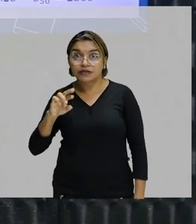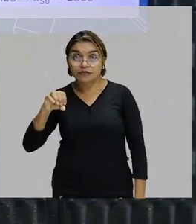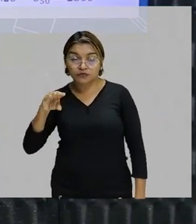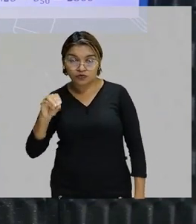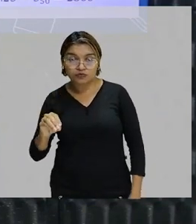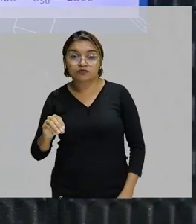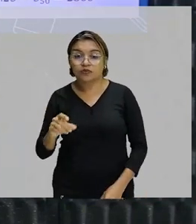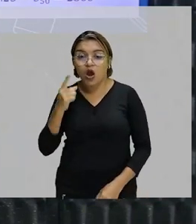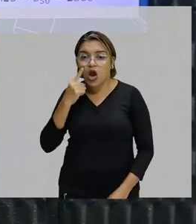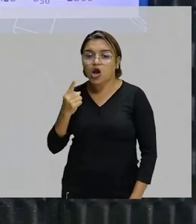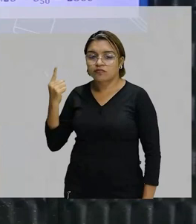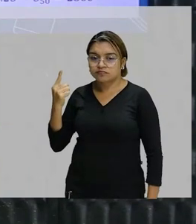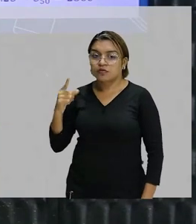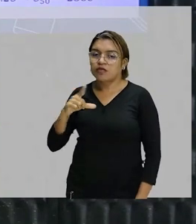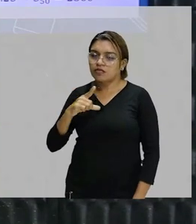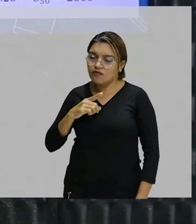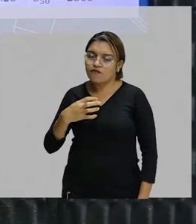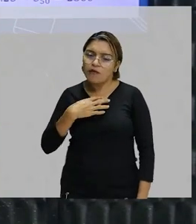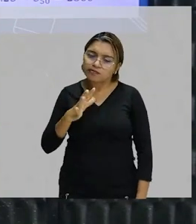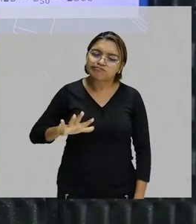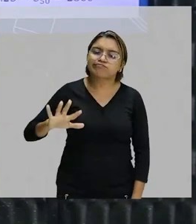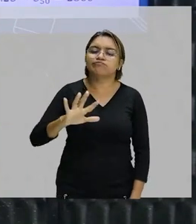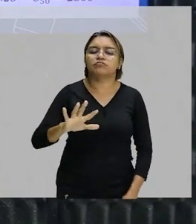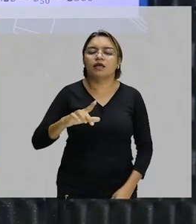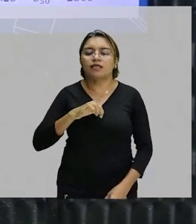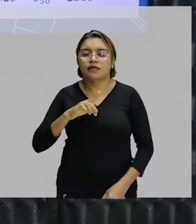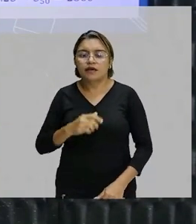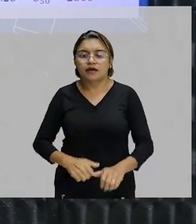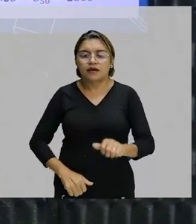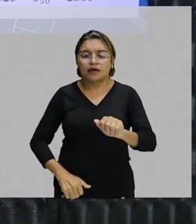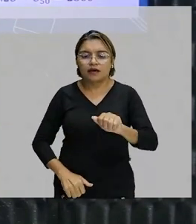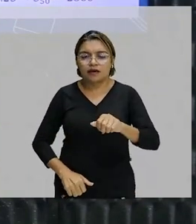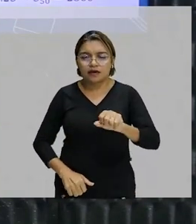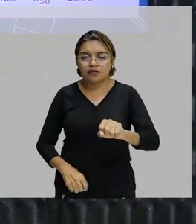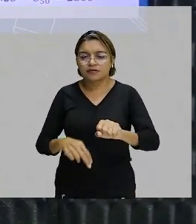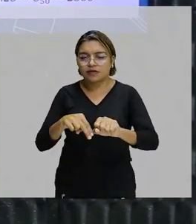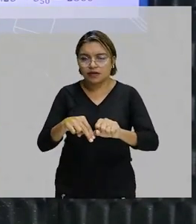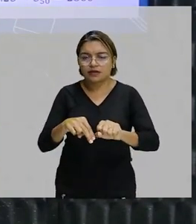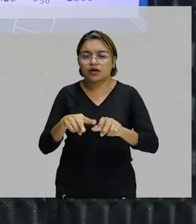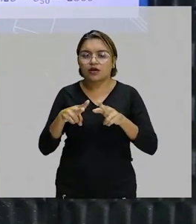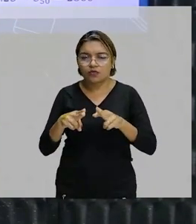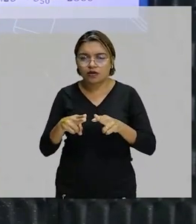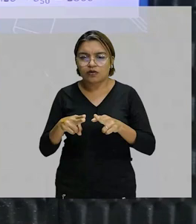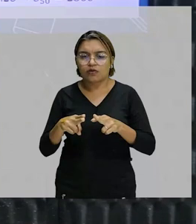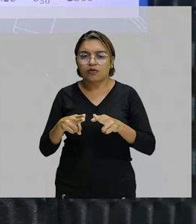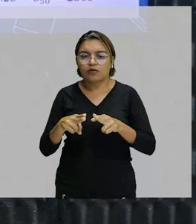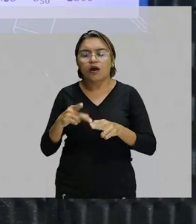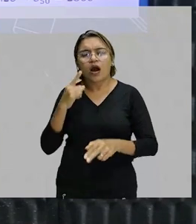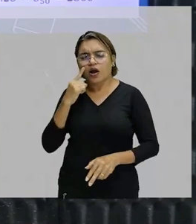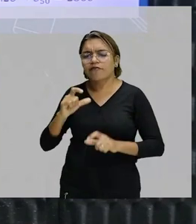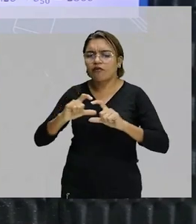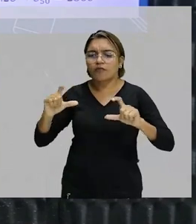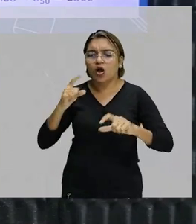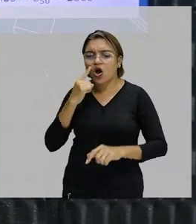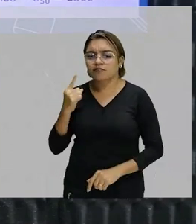né para 50 termos mas de forma geral eu tenho SN ig a 1 + an tudo isso vezes n e dividido por